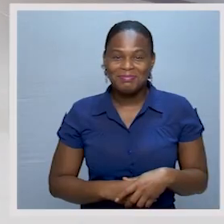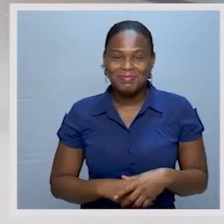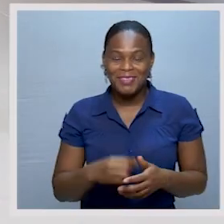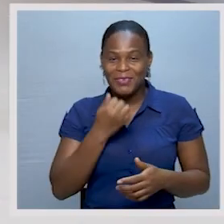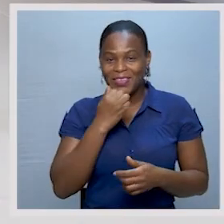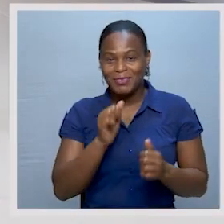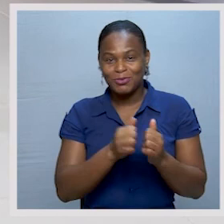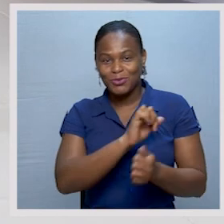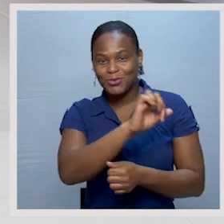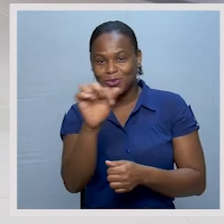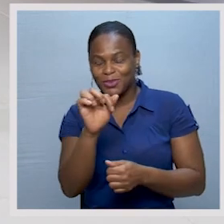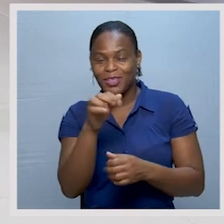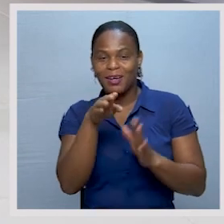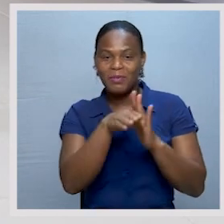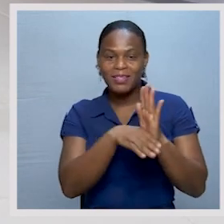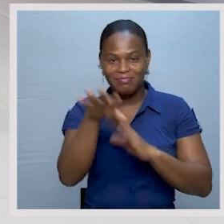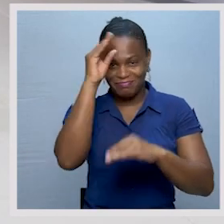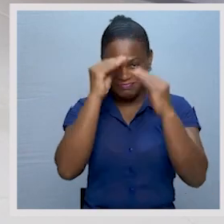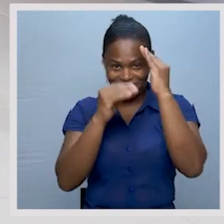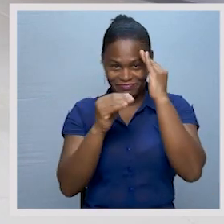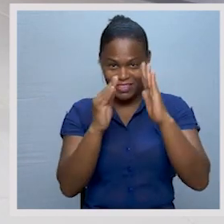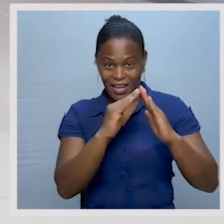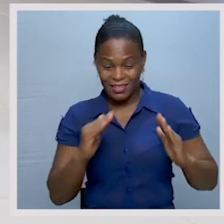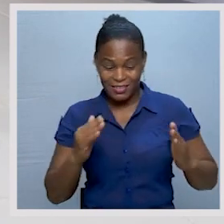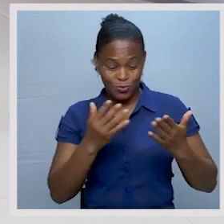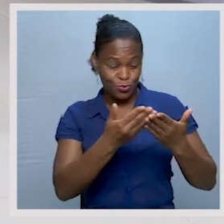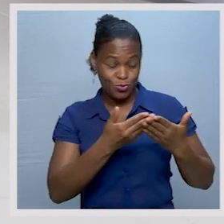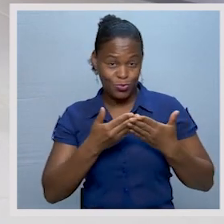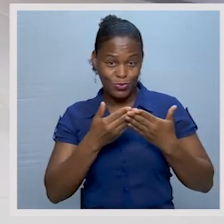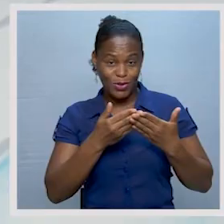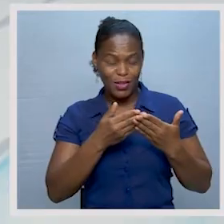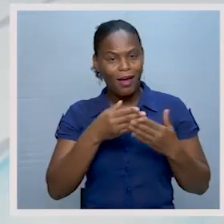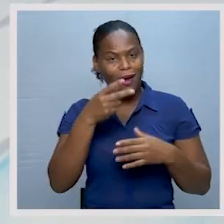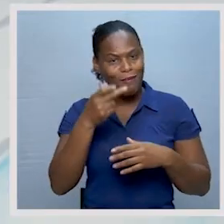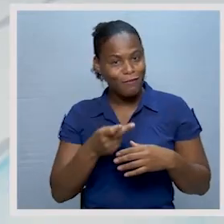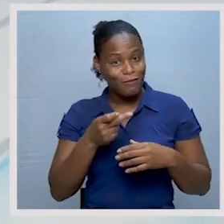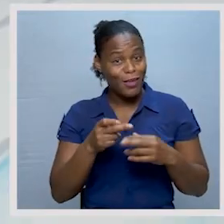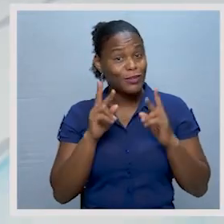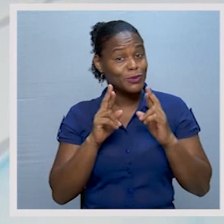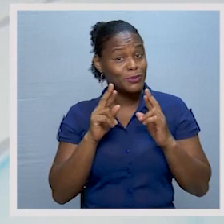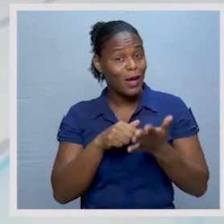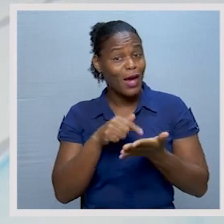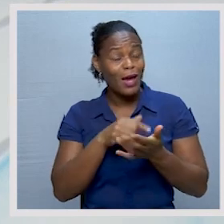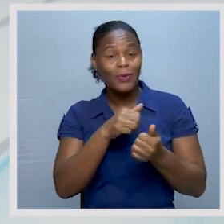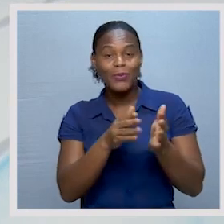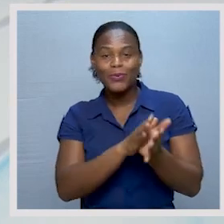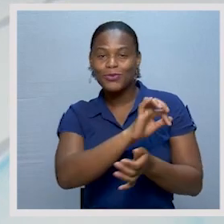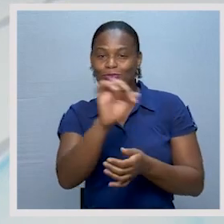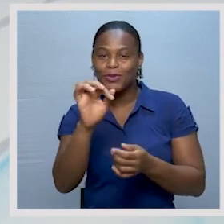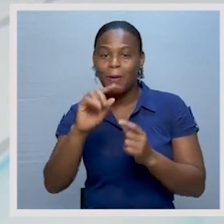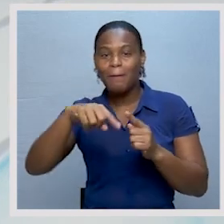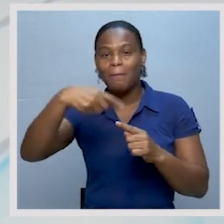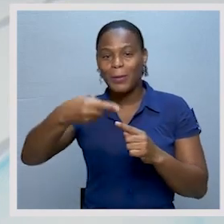Foi um prazer estar aqui convosco no programa Aprender a Estudar em Casa. Fico à espera de todos vocês